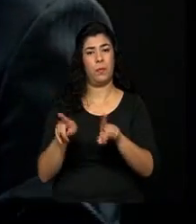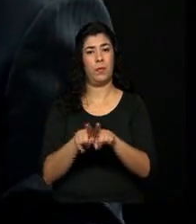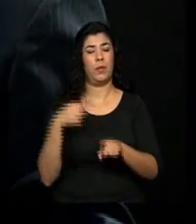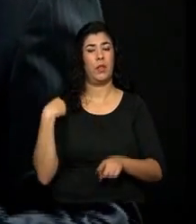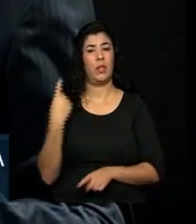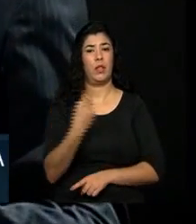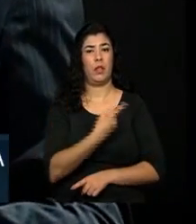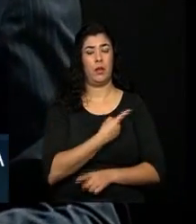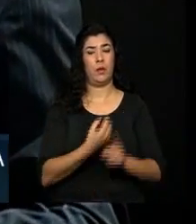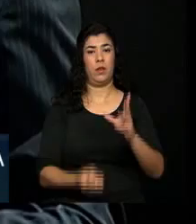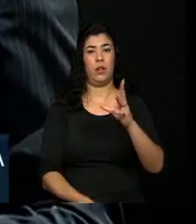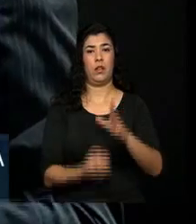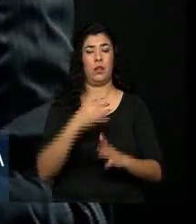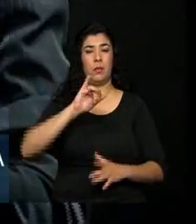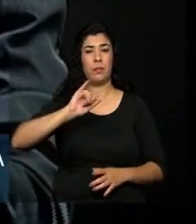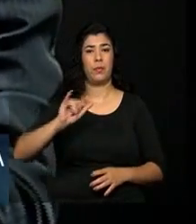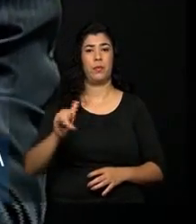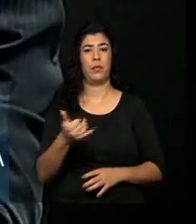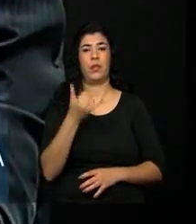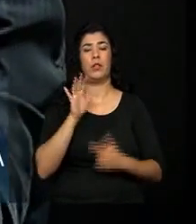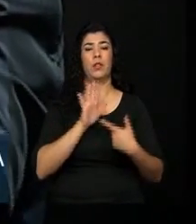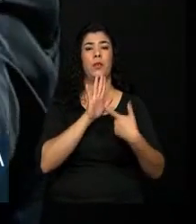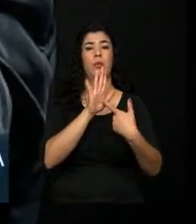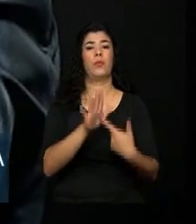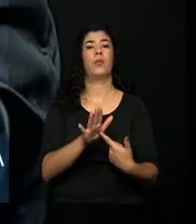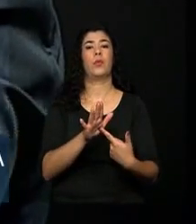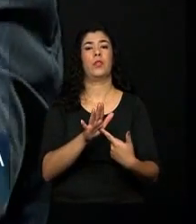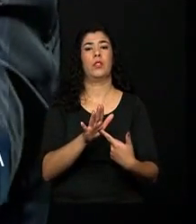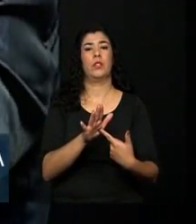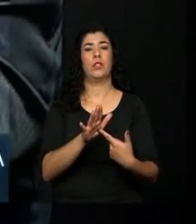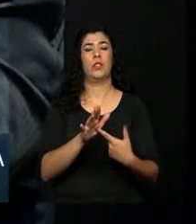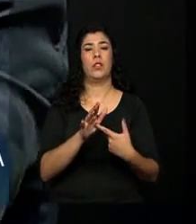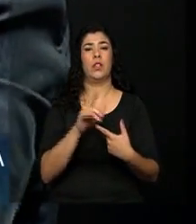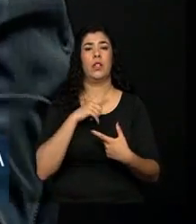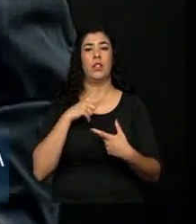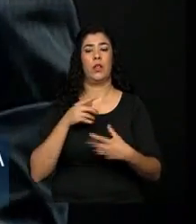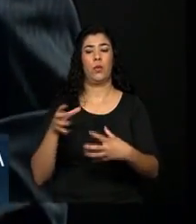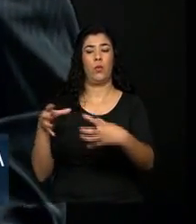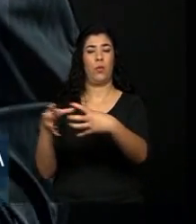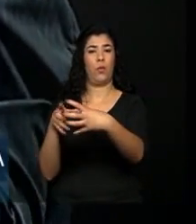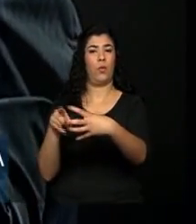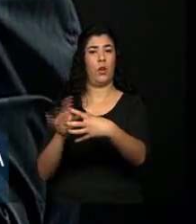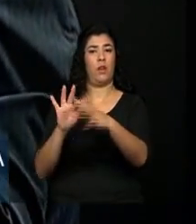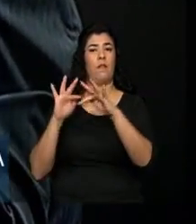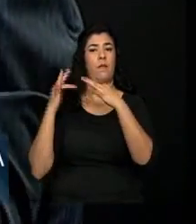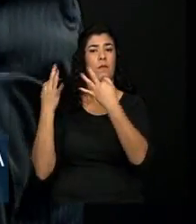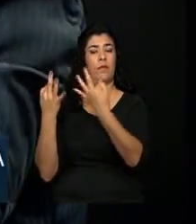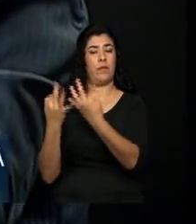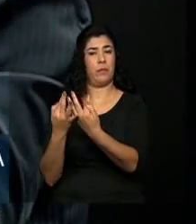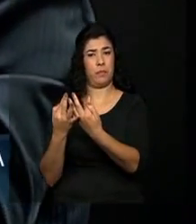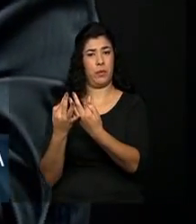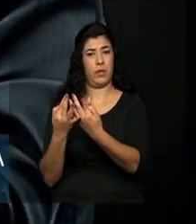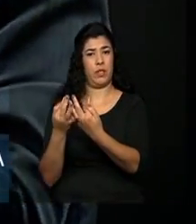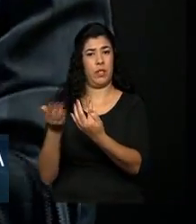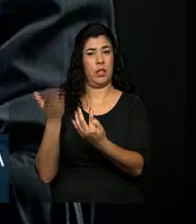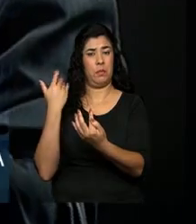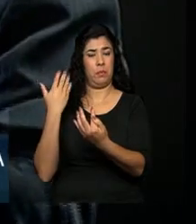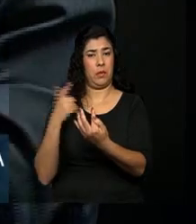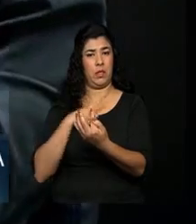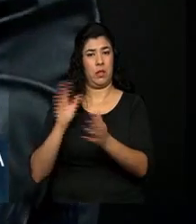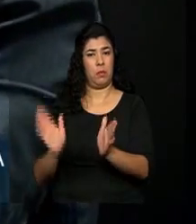gera a oportunidade de trazer aquelas famílias aquelas pessoas numa situação de maior